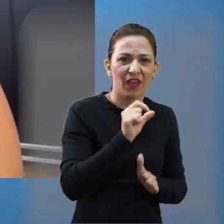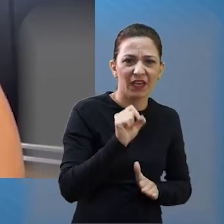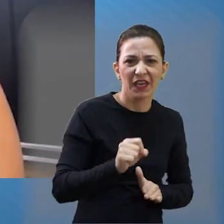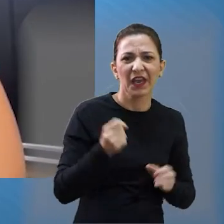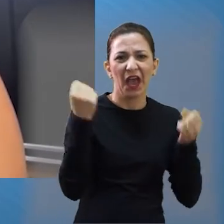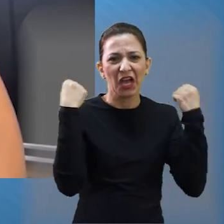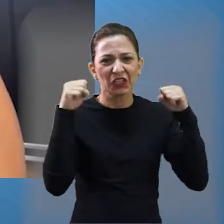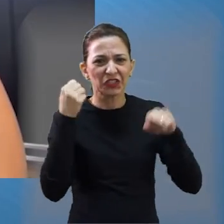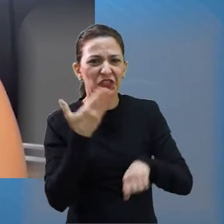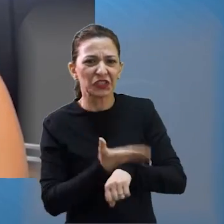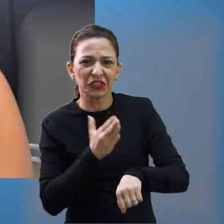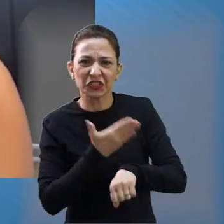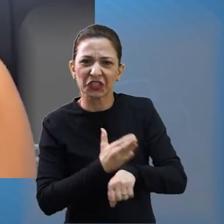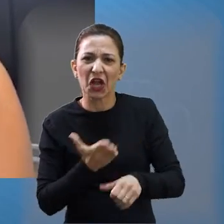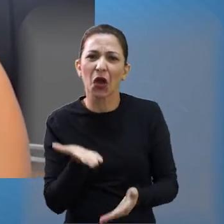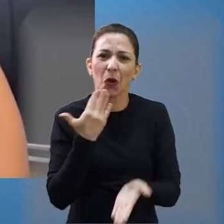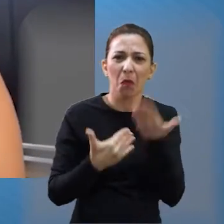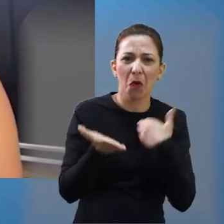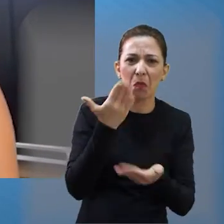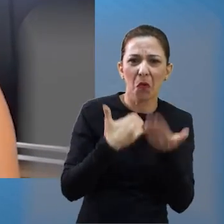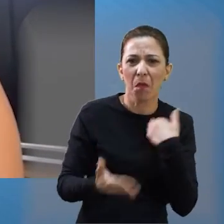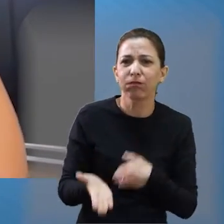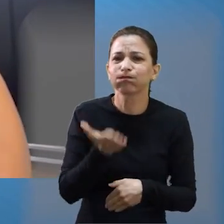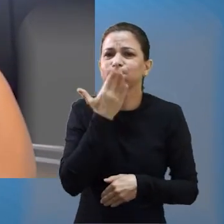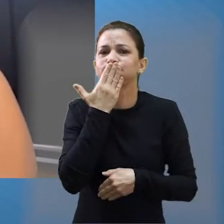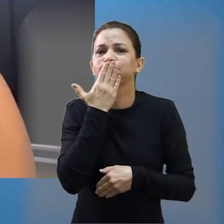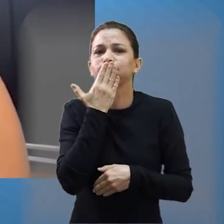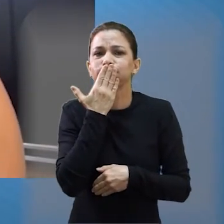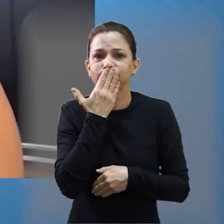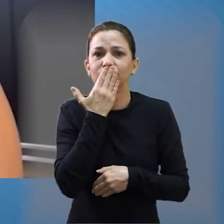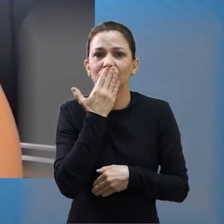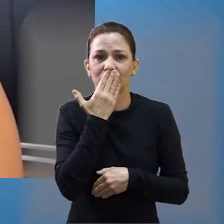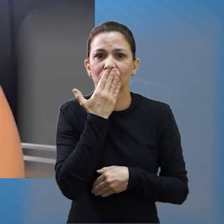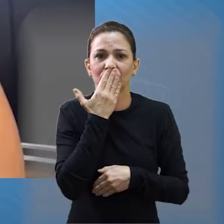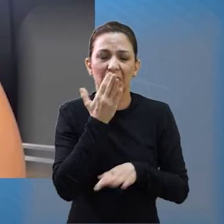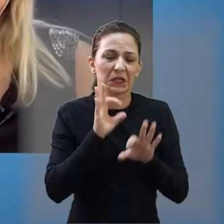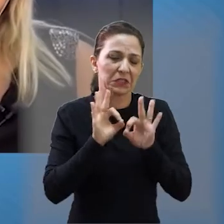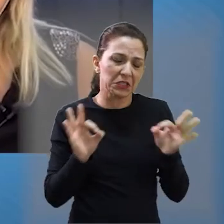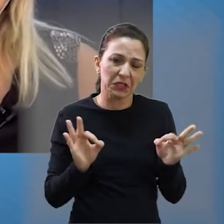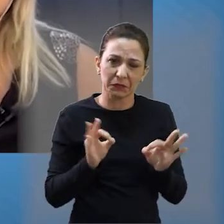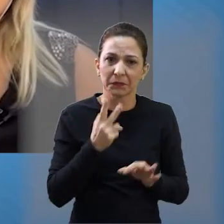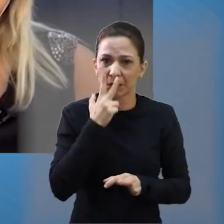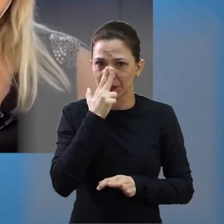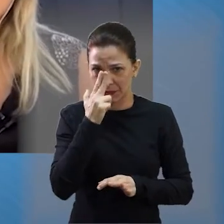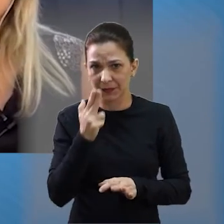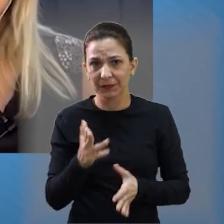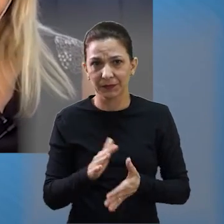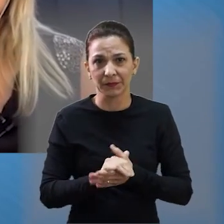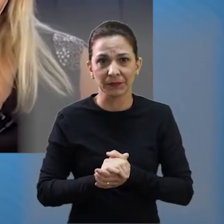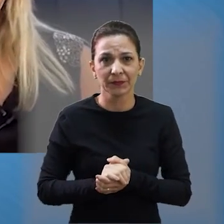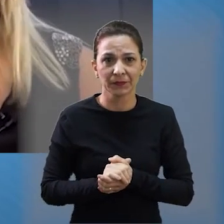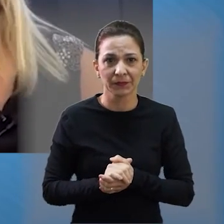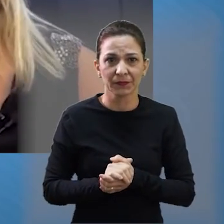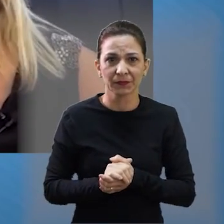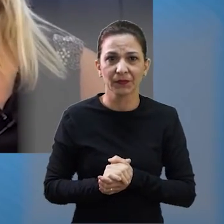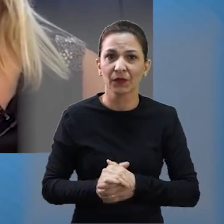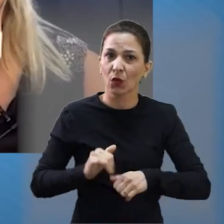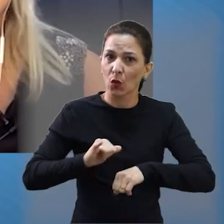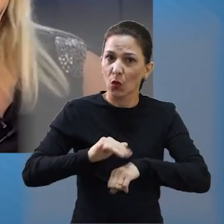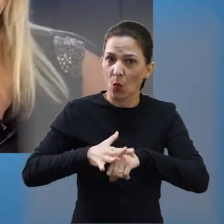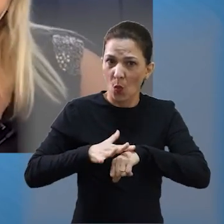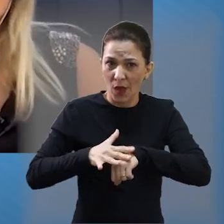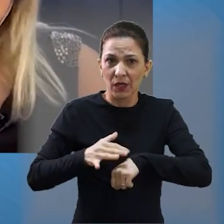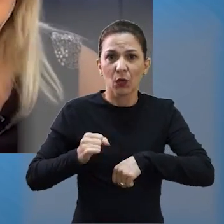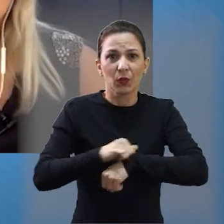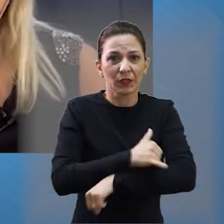julgam, né? É obeso, por que não fez atividade física? Por que não fechou a boca? Como se a questão da obesidade fosse simplesmente uma